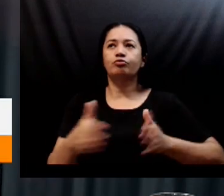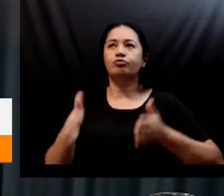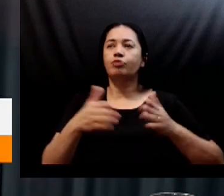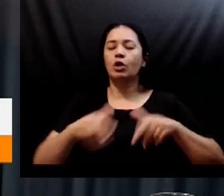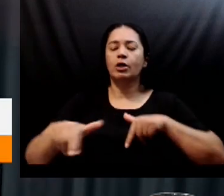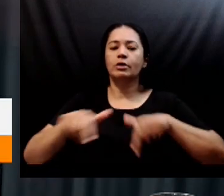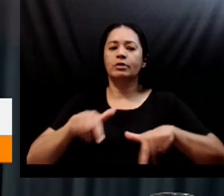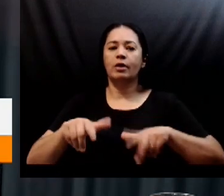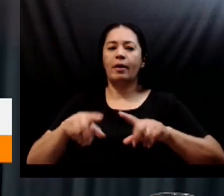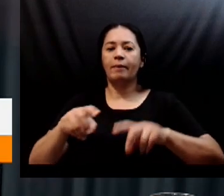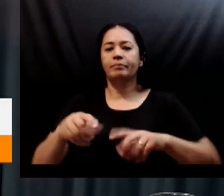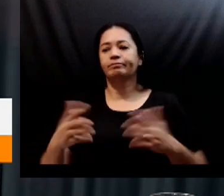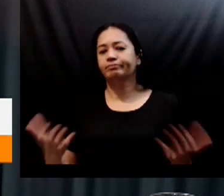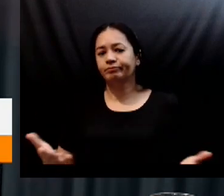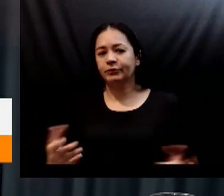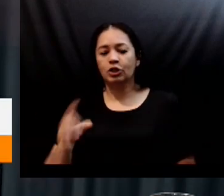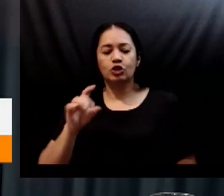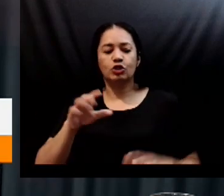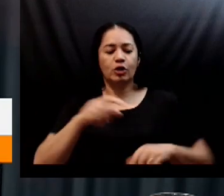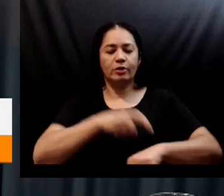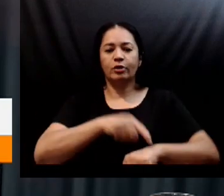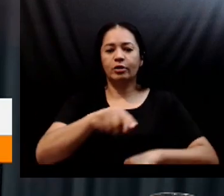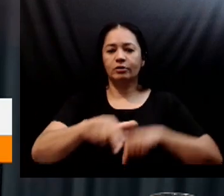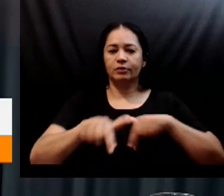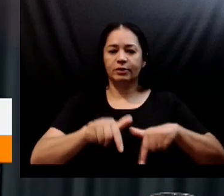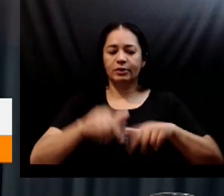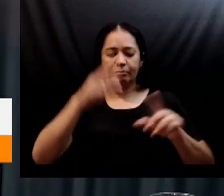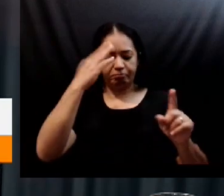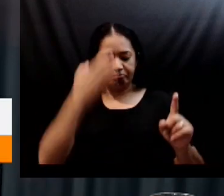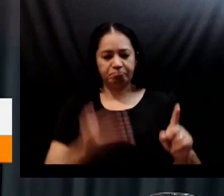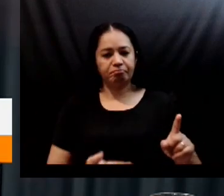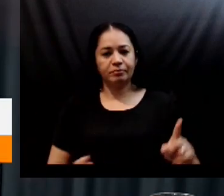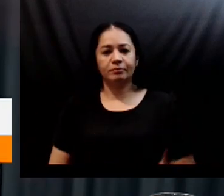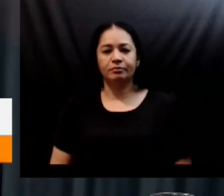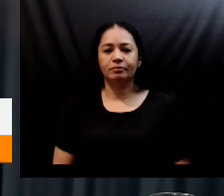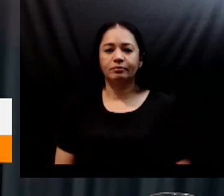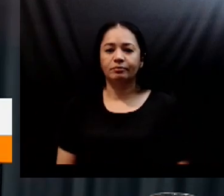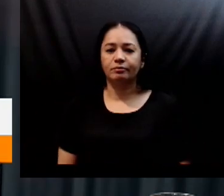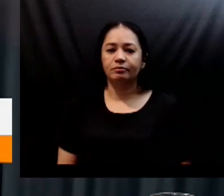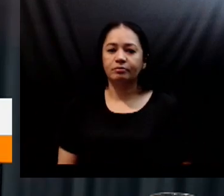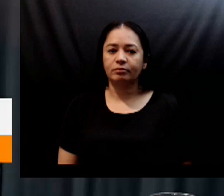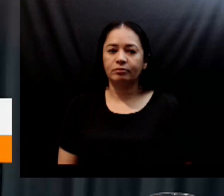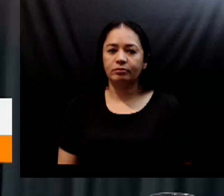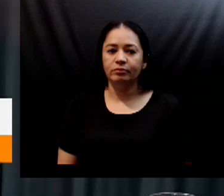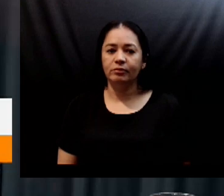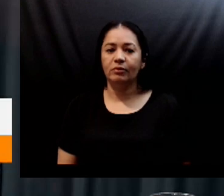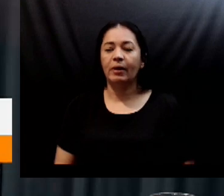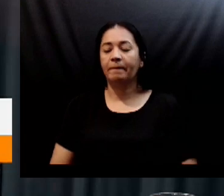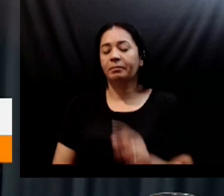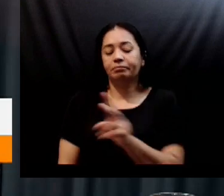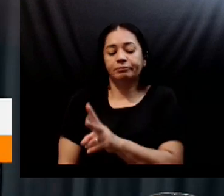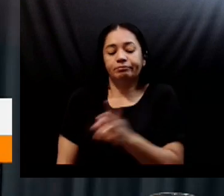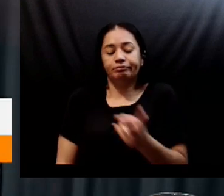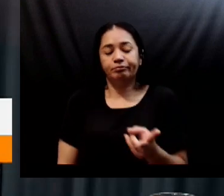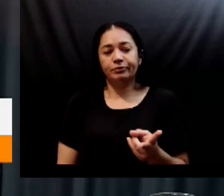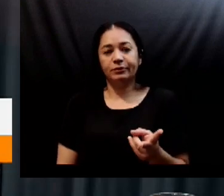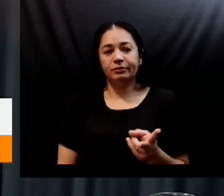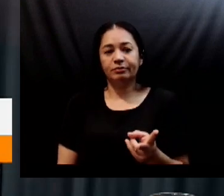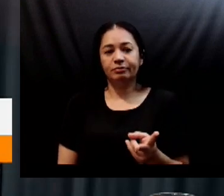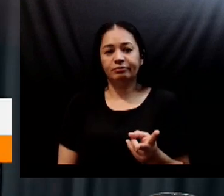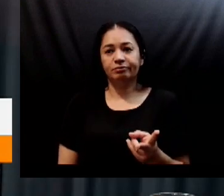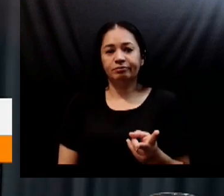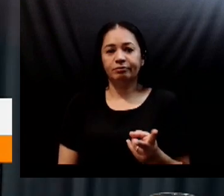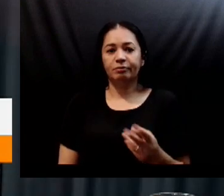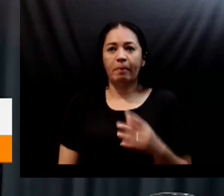chegam nesse momento, né. E aí, acaba que o contraponto vira algo aversivo, então